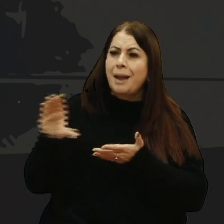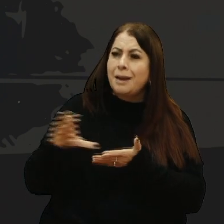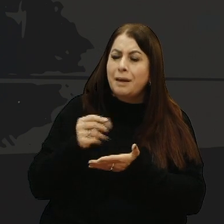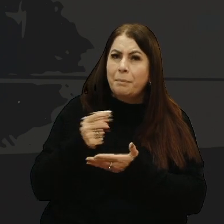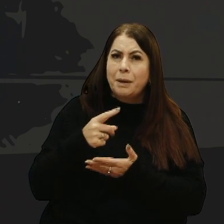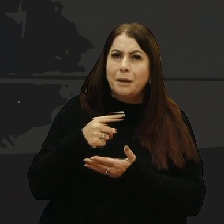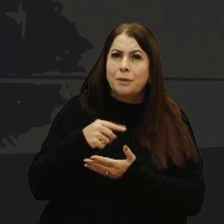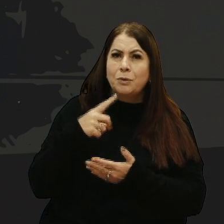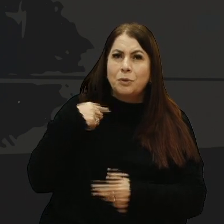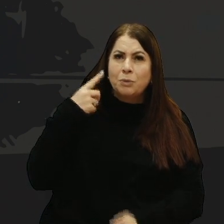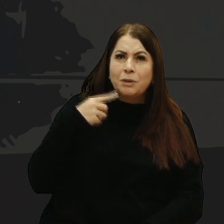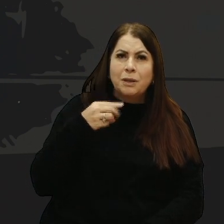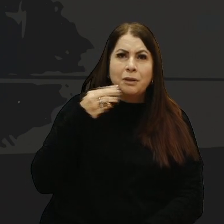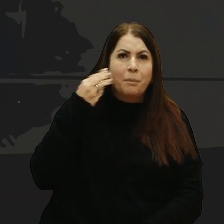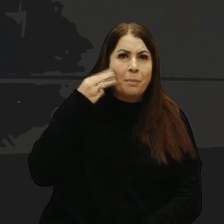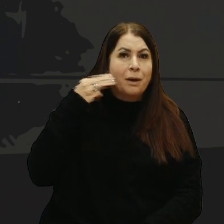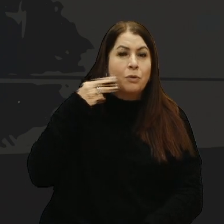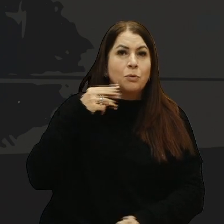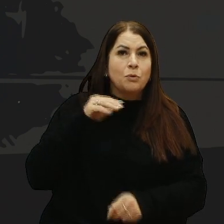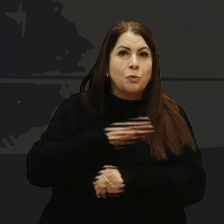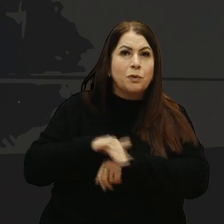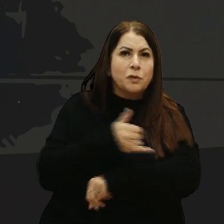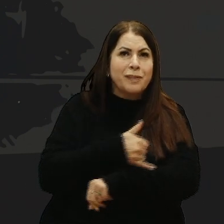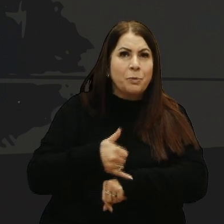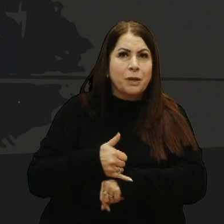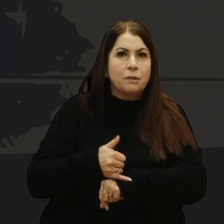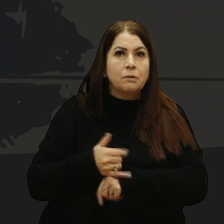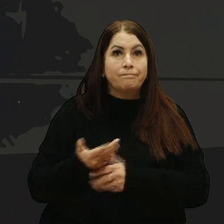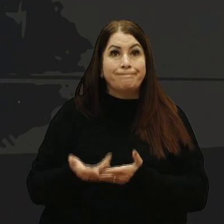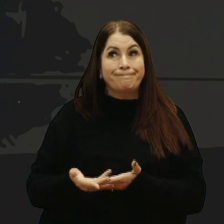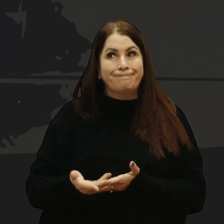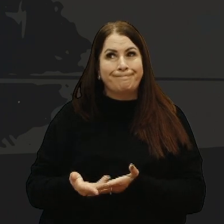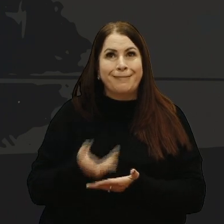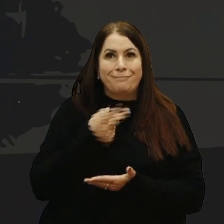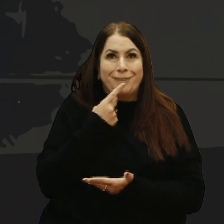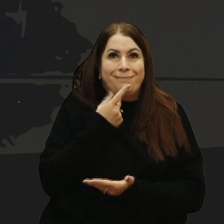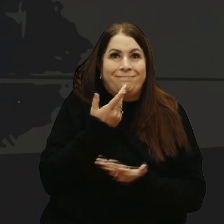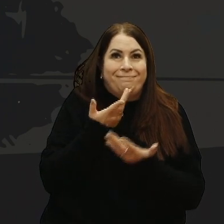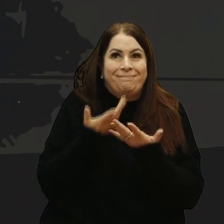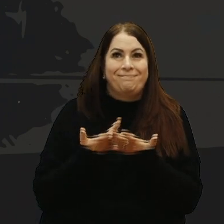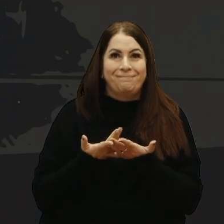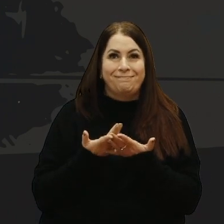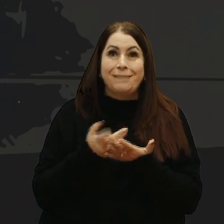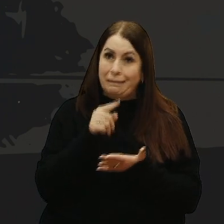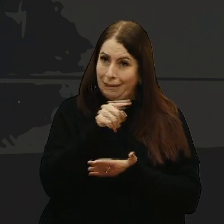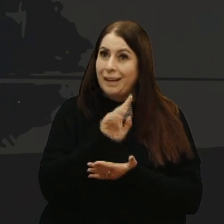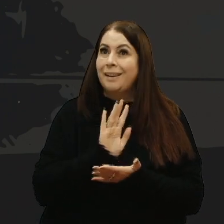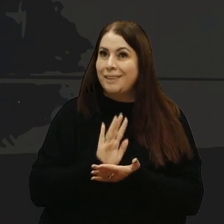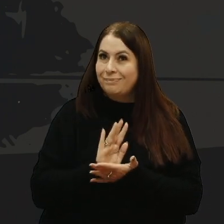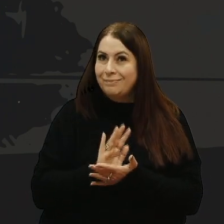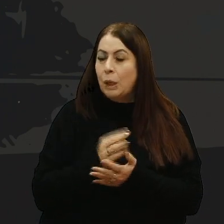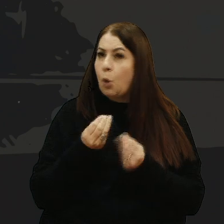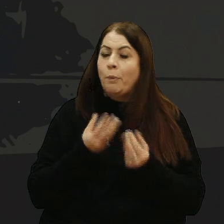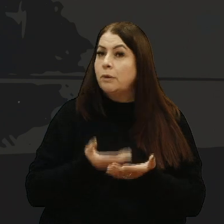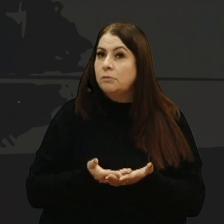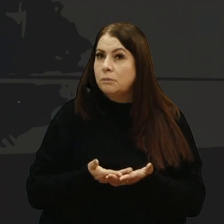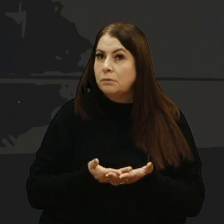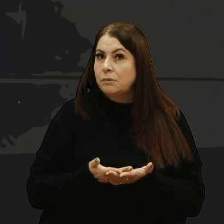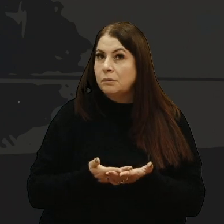emenda do deputado Marcon de asfaltamento? Eu digo, gente, tá lá, mas tá